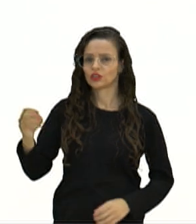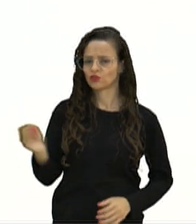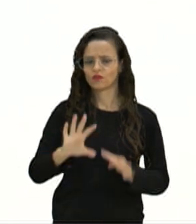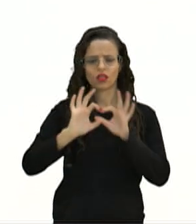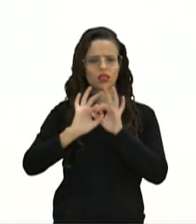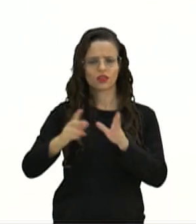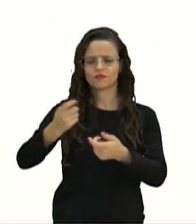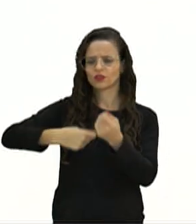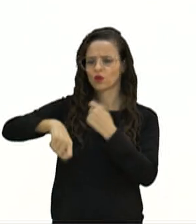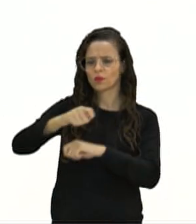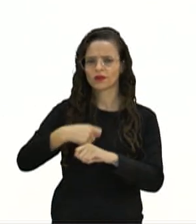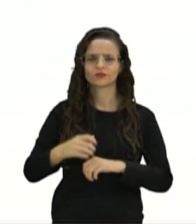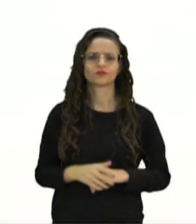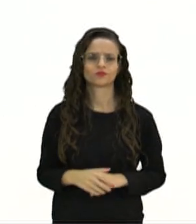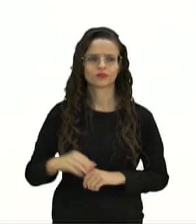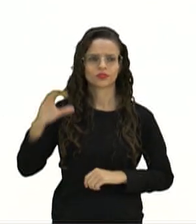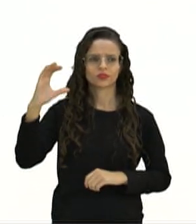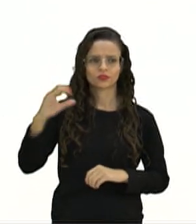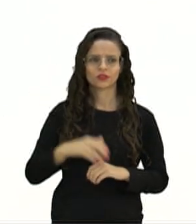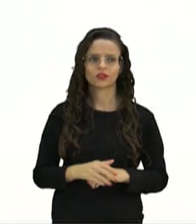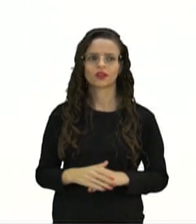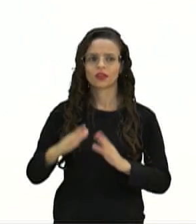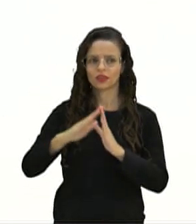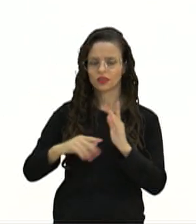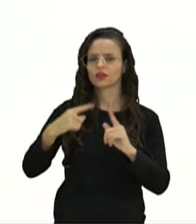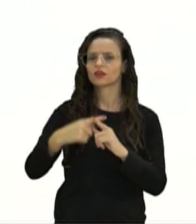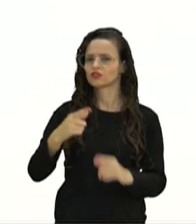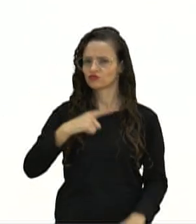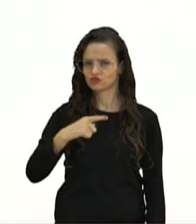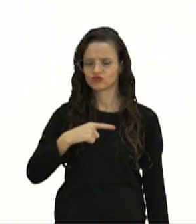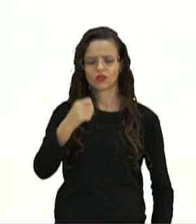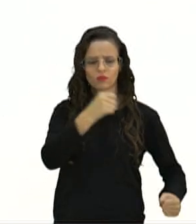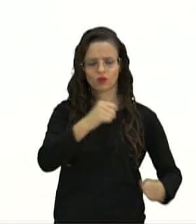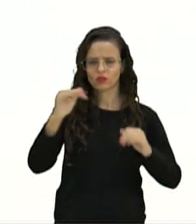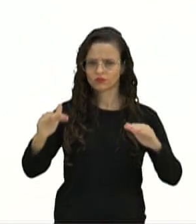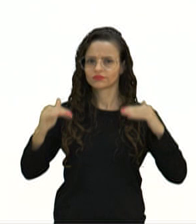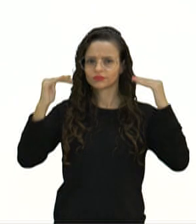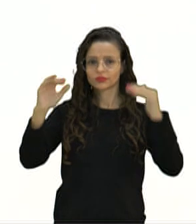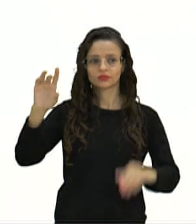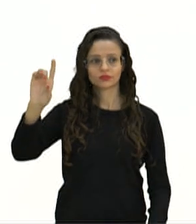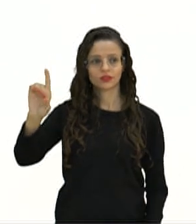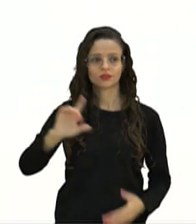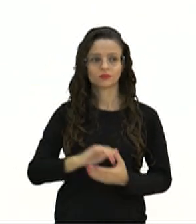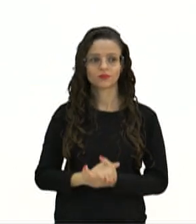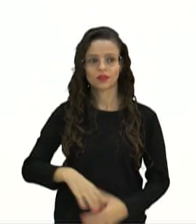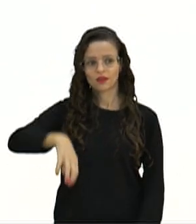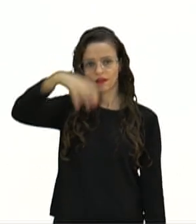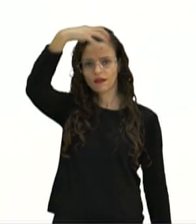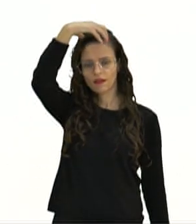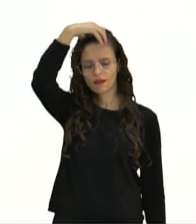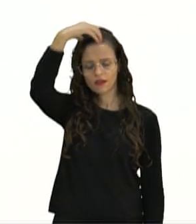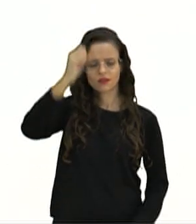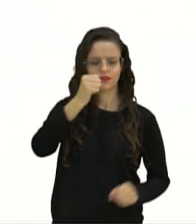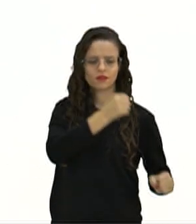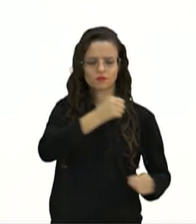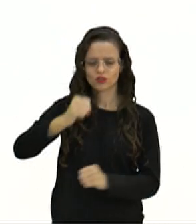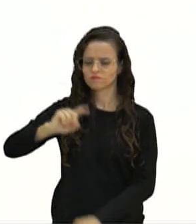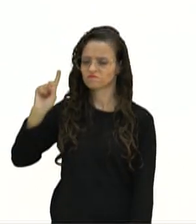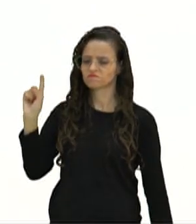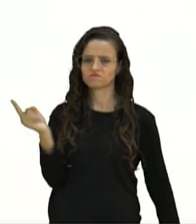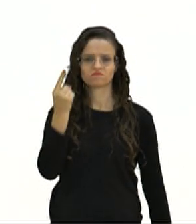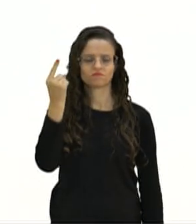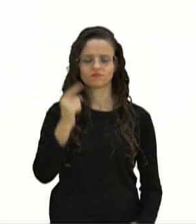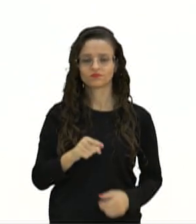comércio? Alternativa C. O clero dispunha de poder absoluto? Ou alternativa D. O rei detinha todo o poder